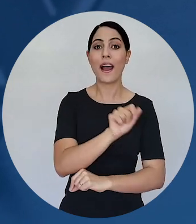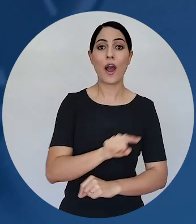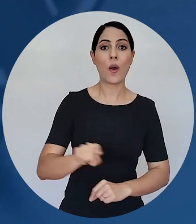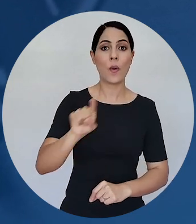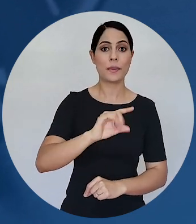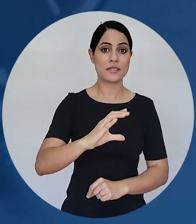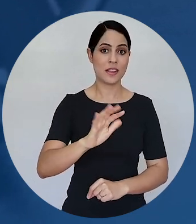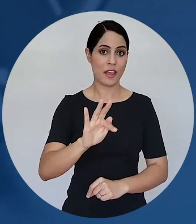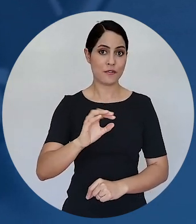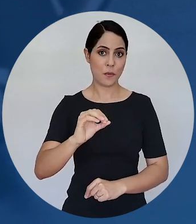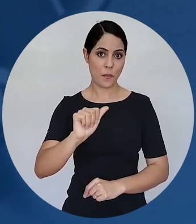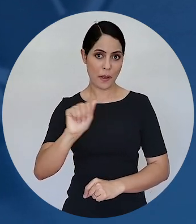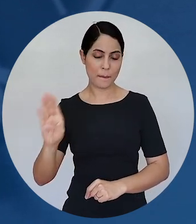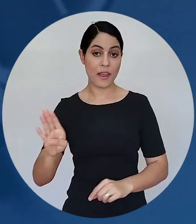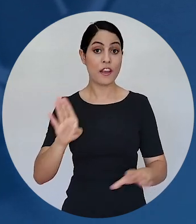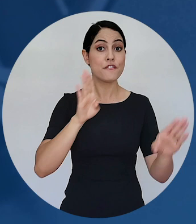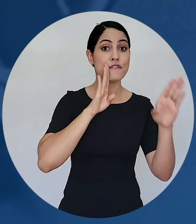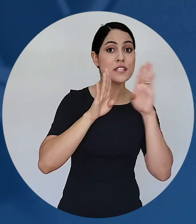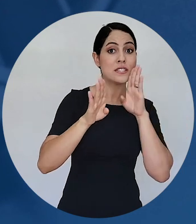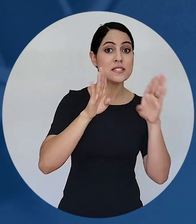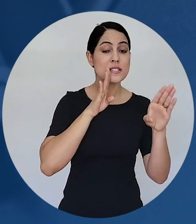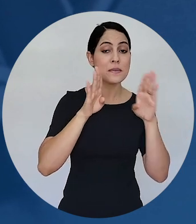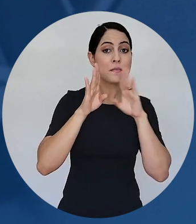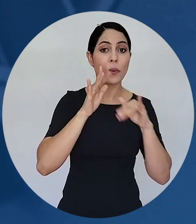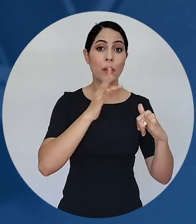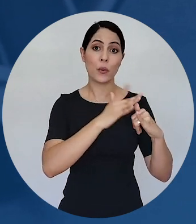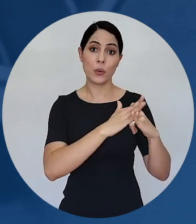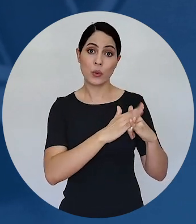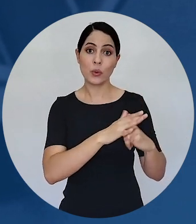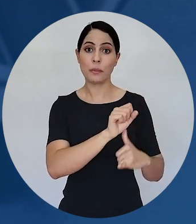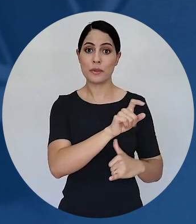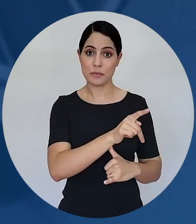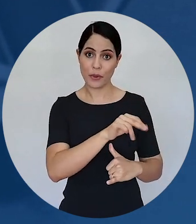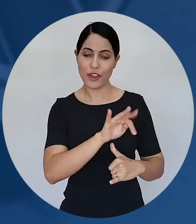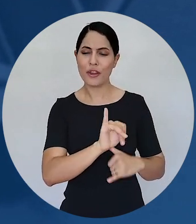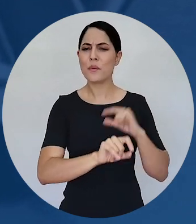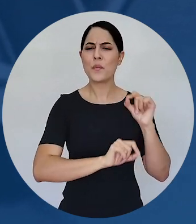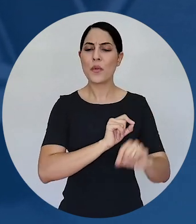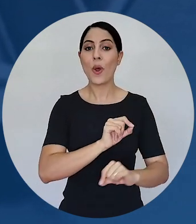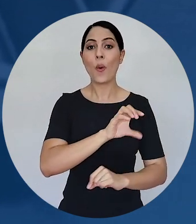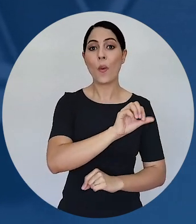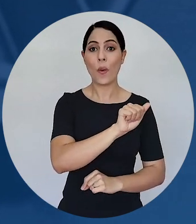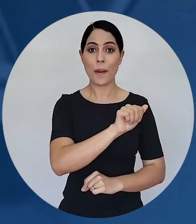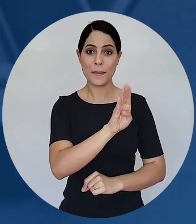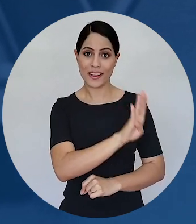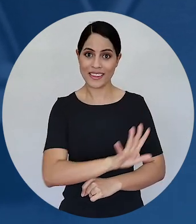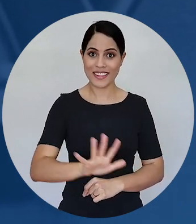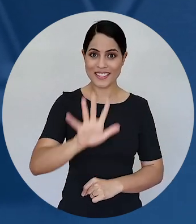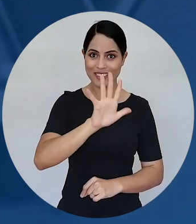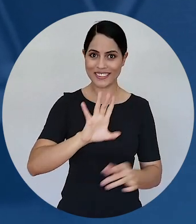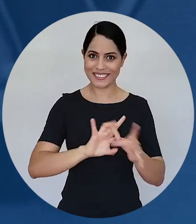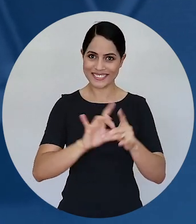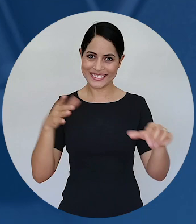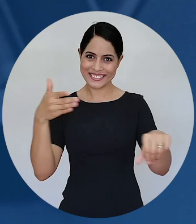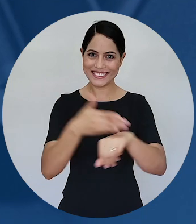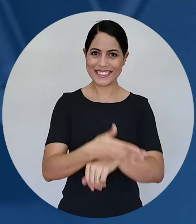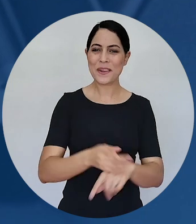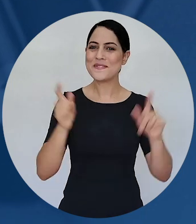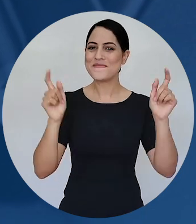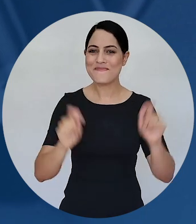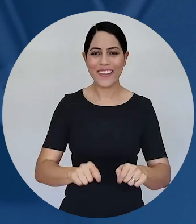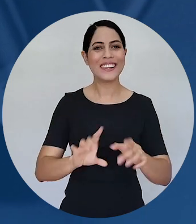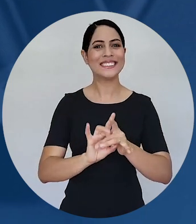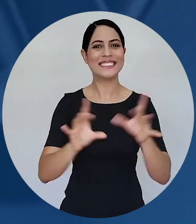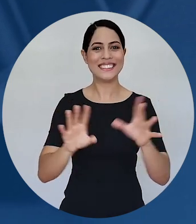você encontra a gente pelo @CFOAB. Já no Facebook, YouTube e Spotify, OAB